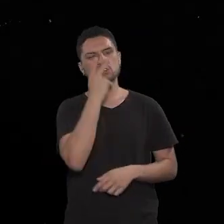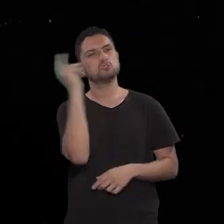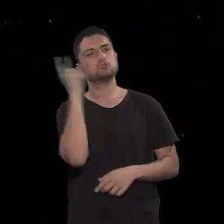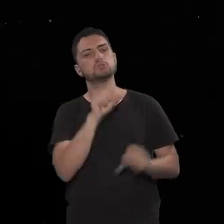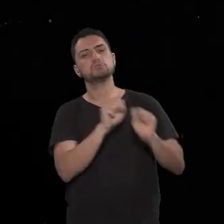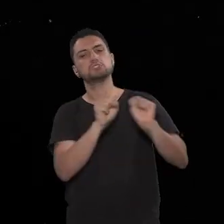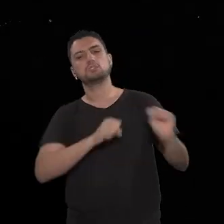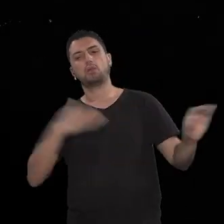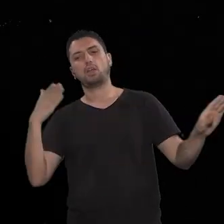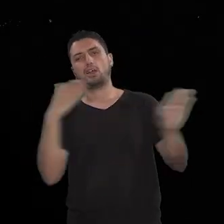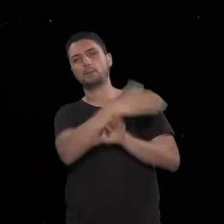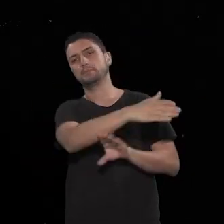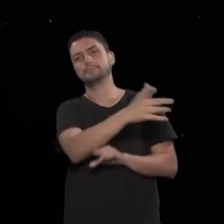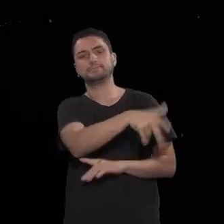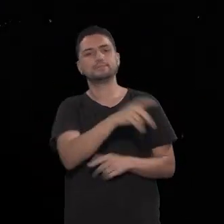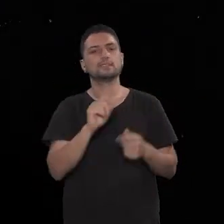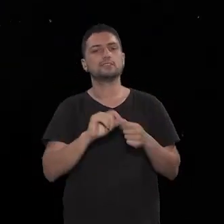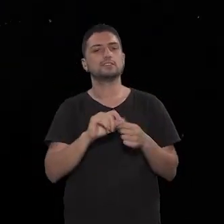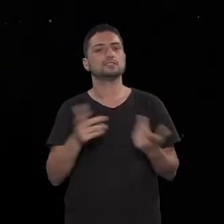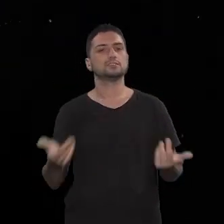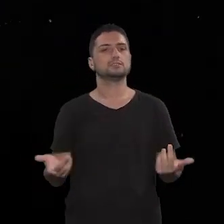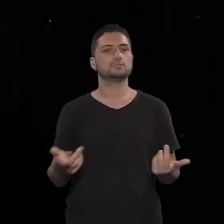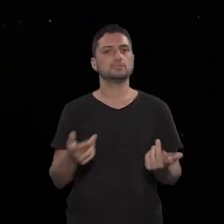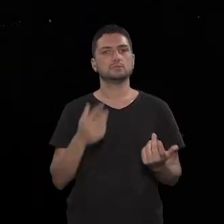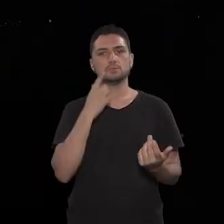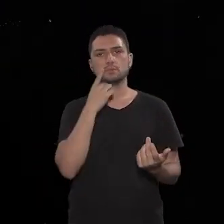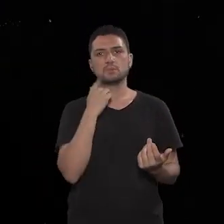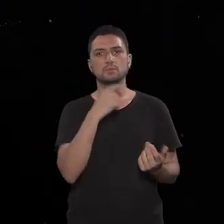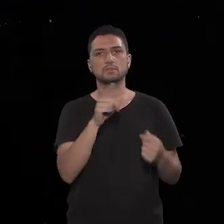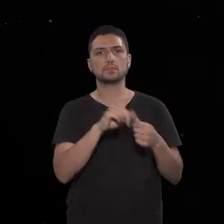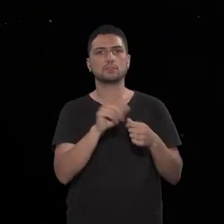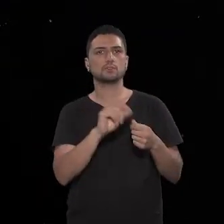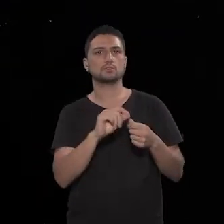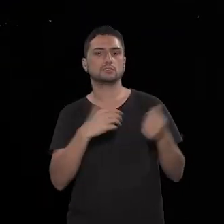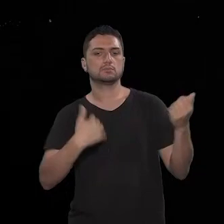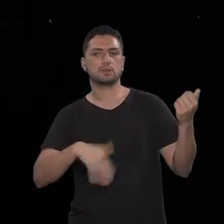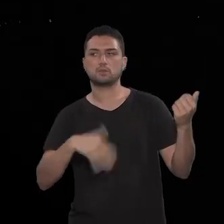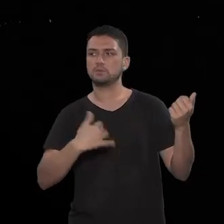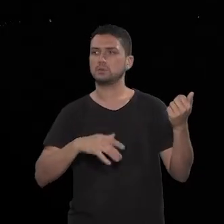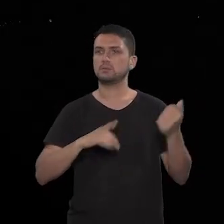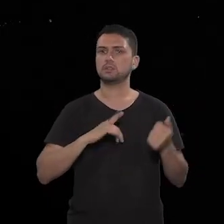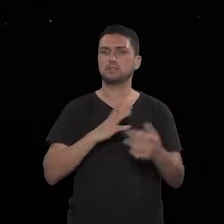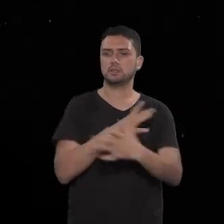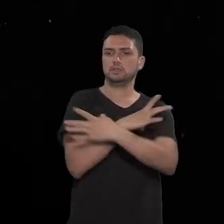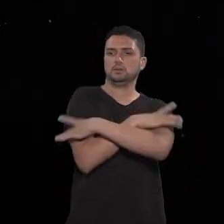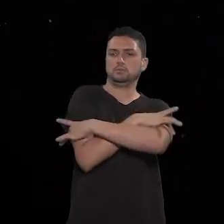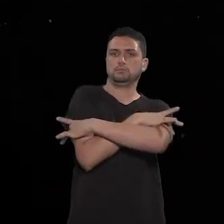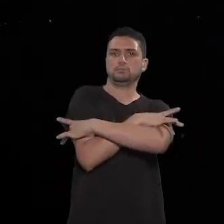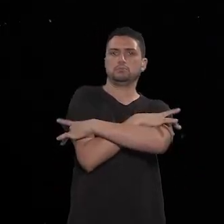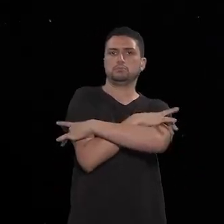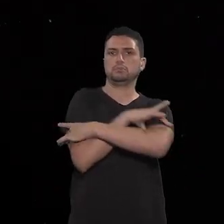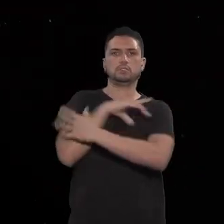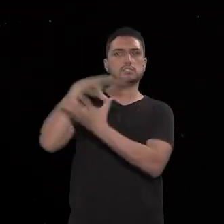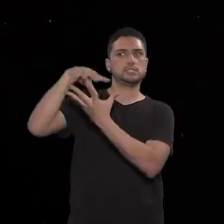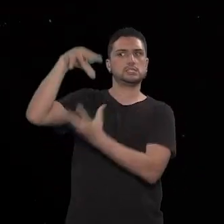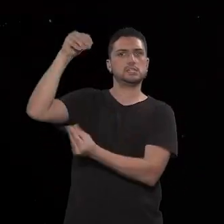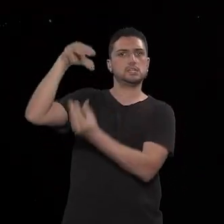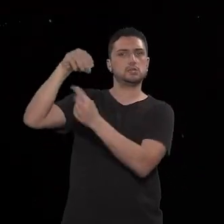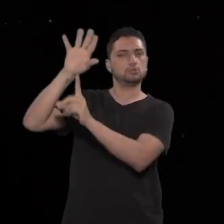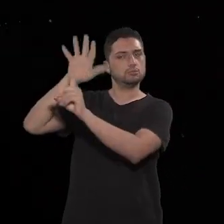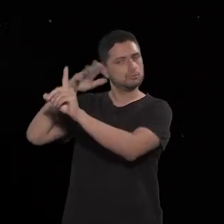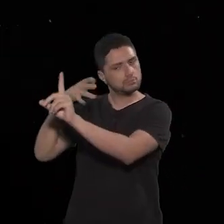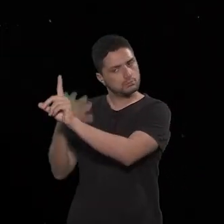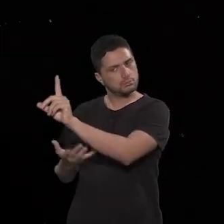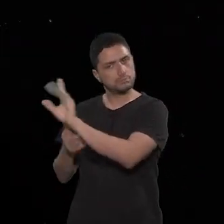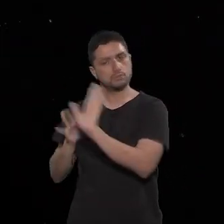né, o sistema e de certa forma, estão cantando ali, estão fazendo uma... Deixa eles lá. Estão fazendo uma festa, mas estão cultuando aqui nossos